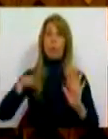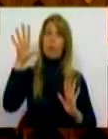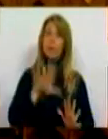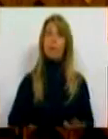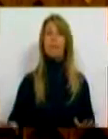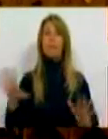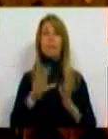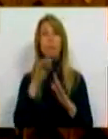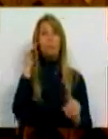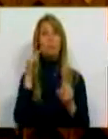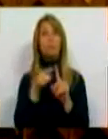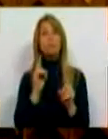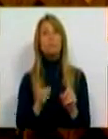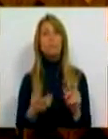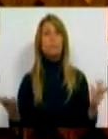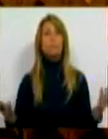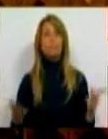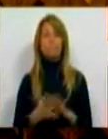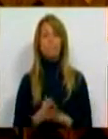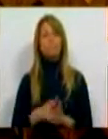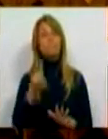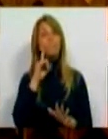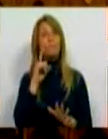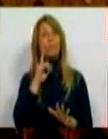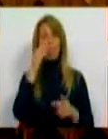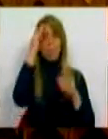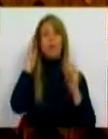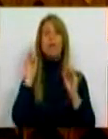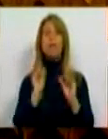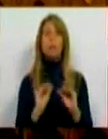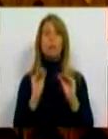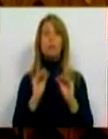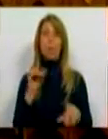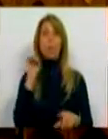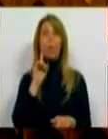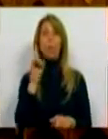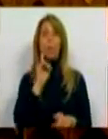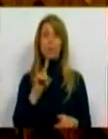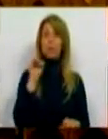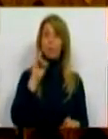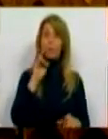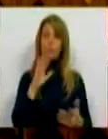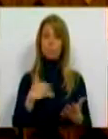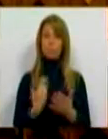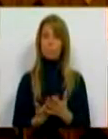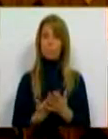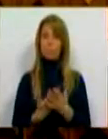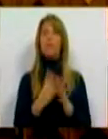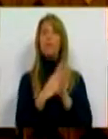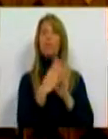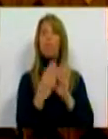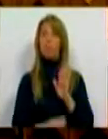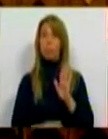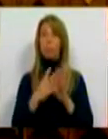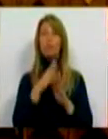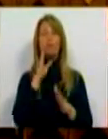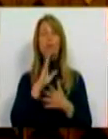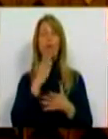por finalidade assegurar uma educação de qualidade e garantir padrões de eficiência nos resultados